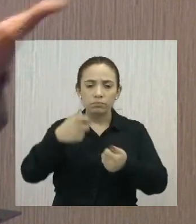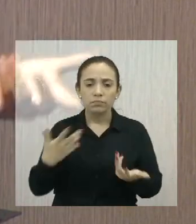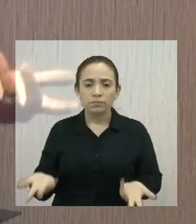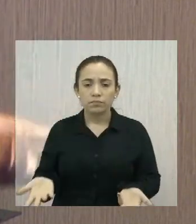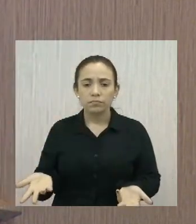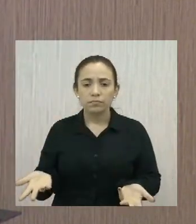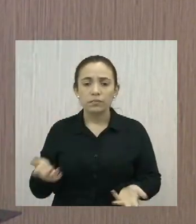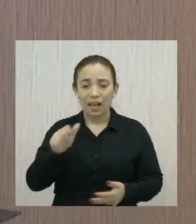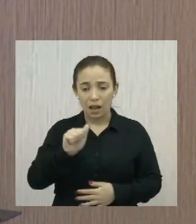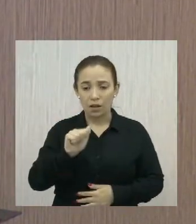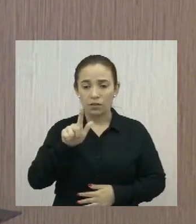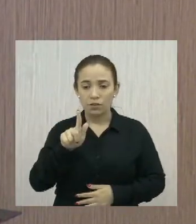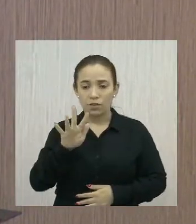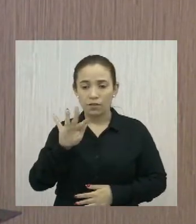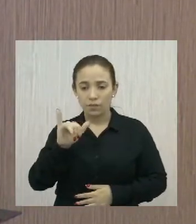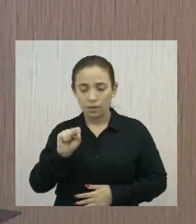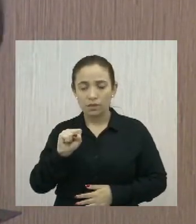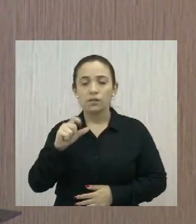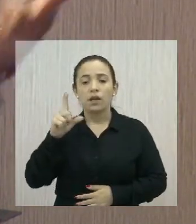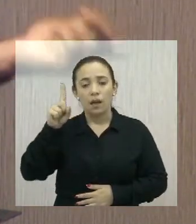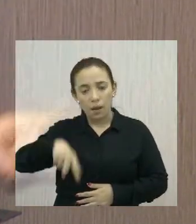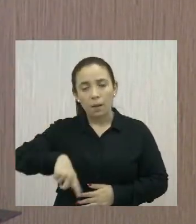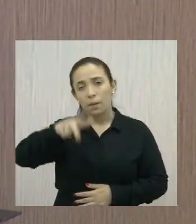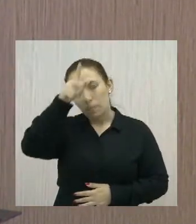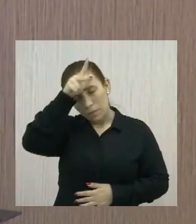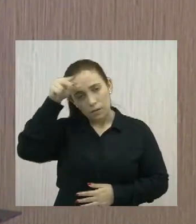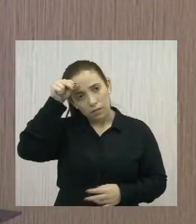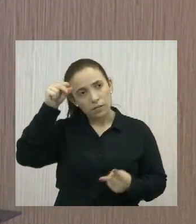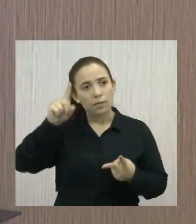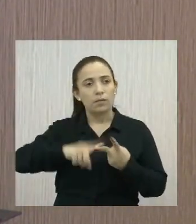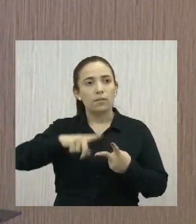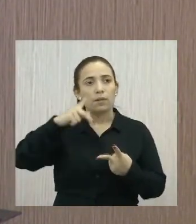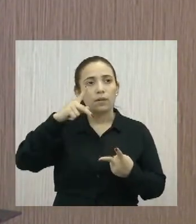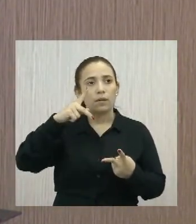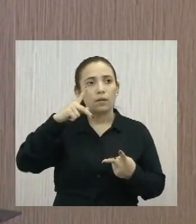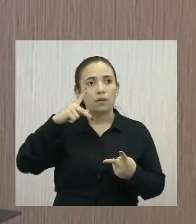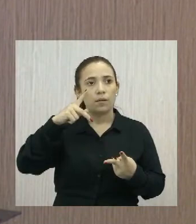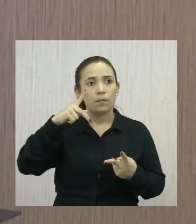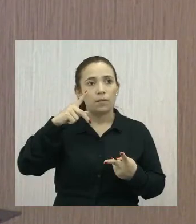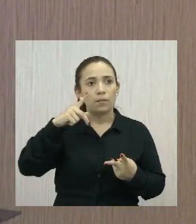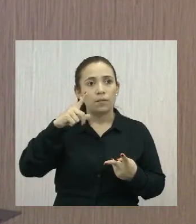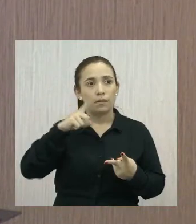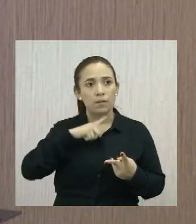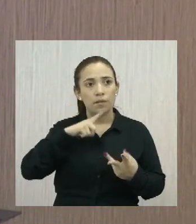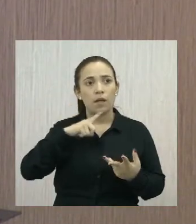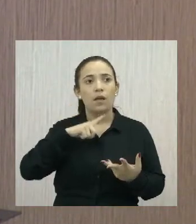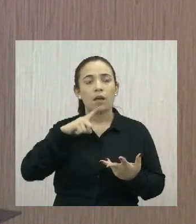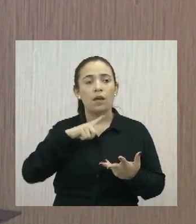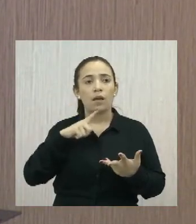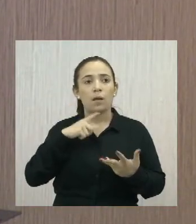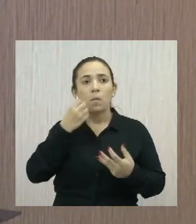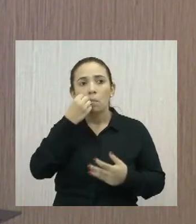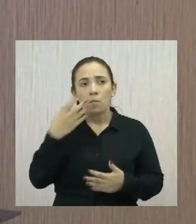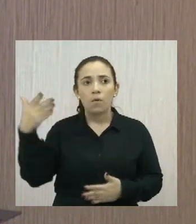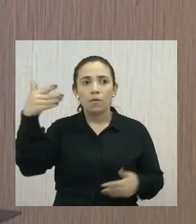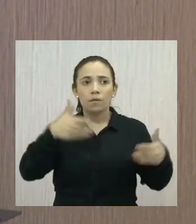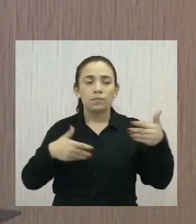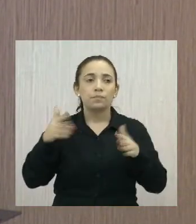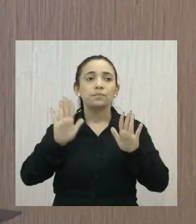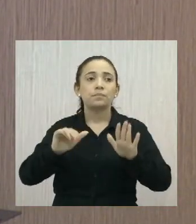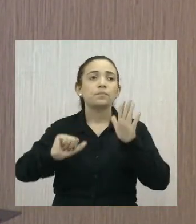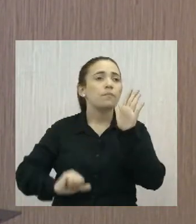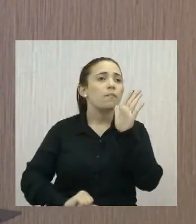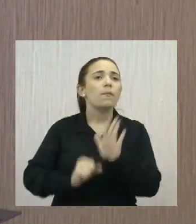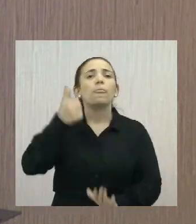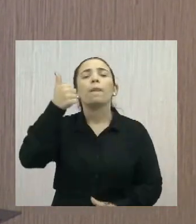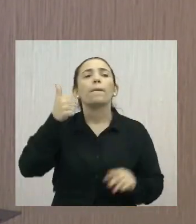é a Prefeitura, a PGM é a Prefeitura. Que bom que estão aqui hoje. Mas o primeiro código, Júlio, veio